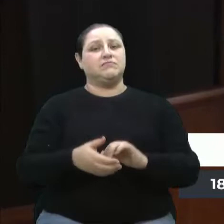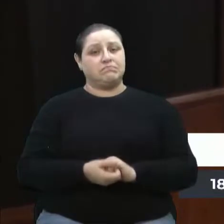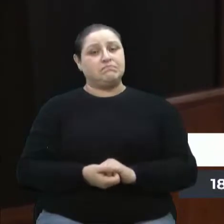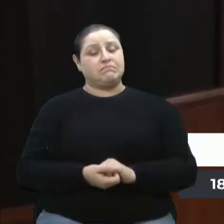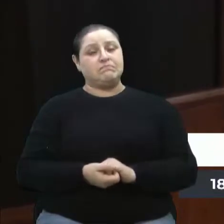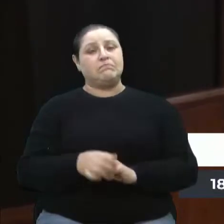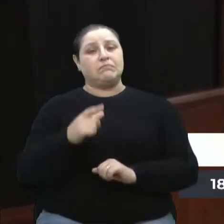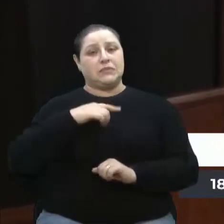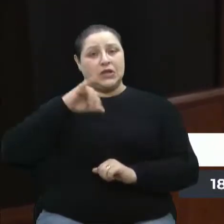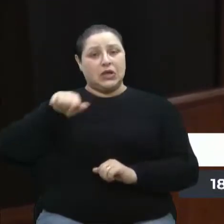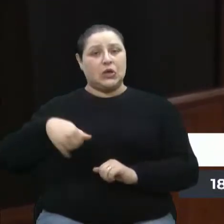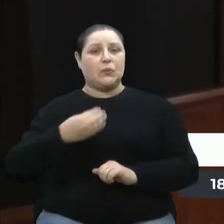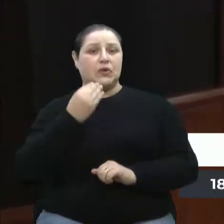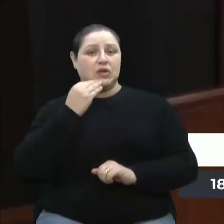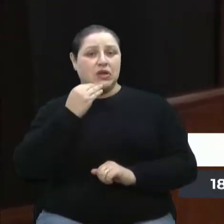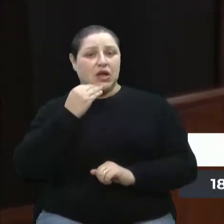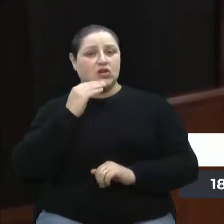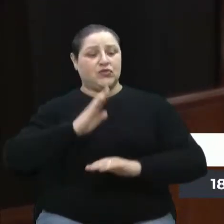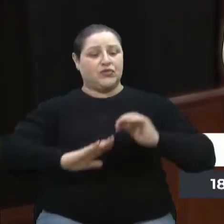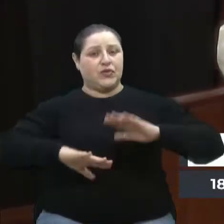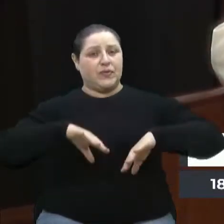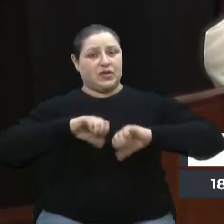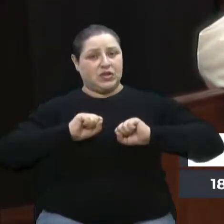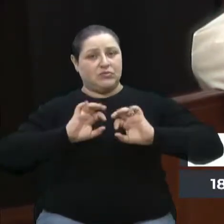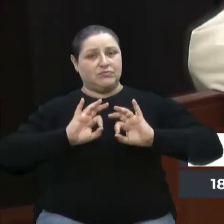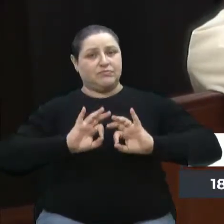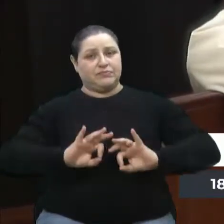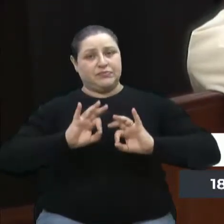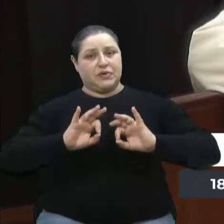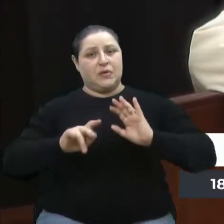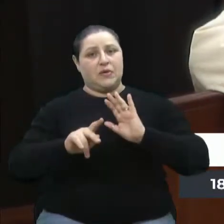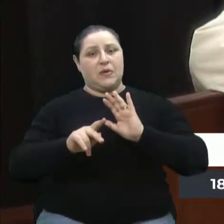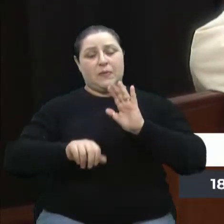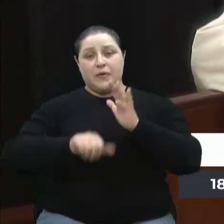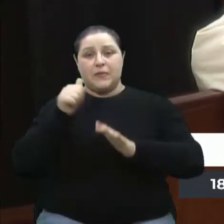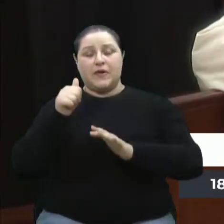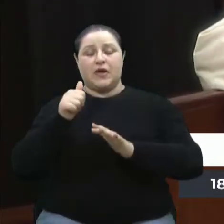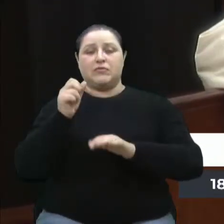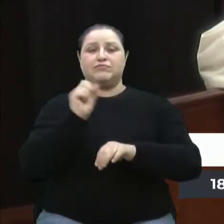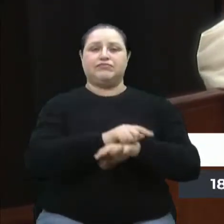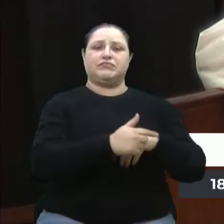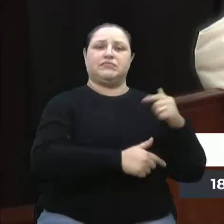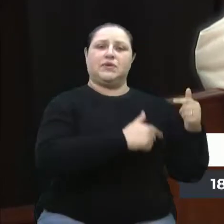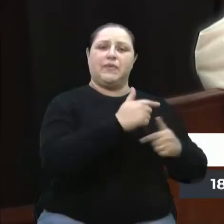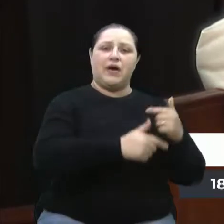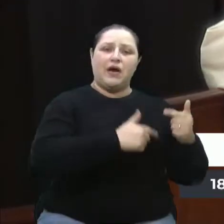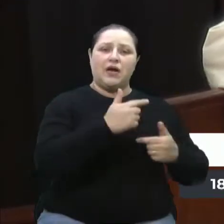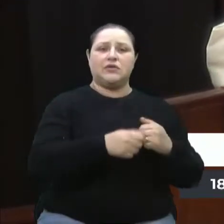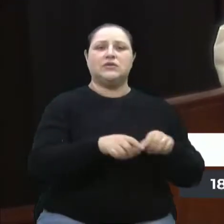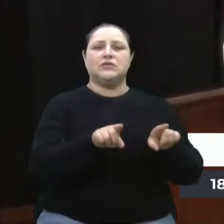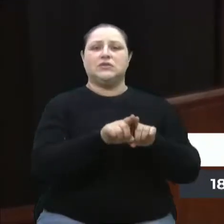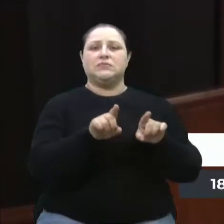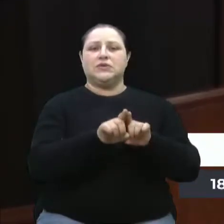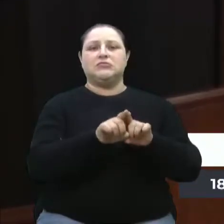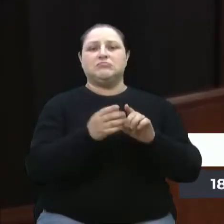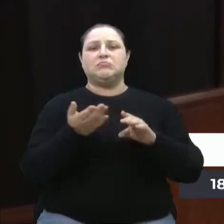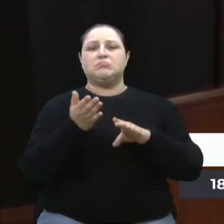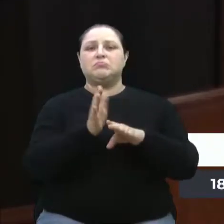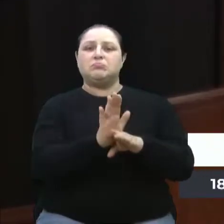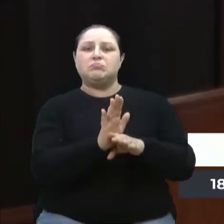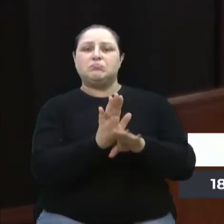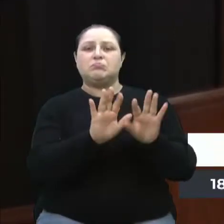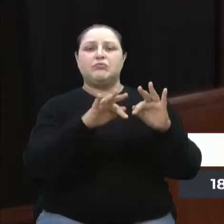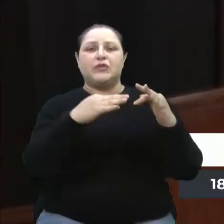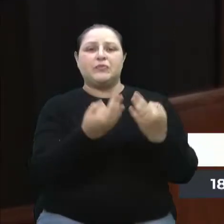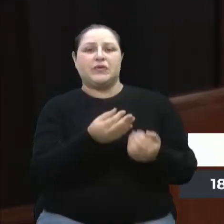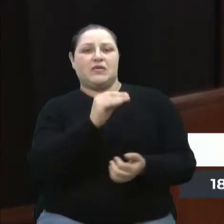Tenham oportunidade de formação adequada no seu primeiro emprego. contribuam com a renda